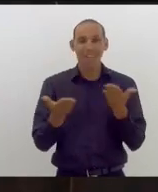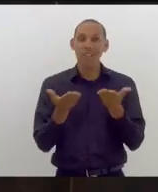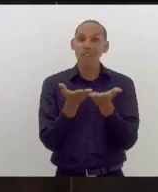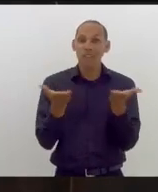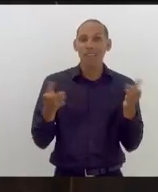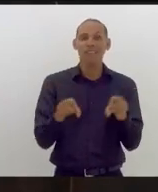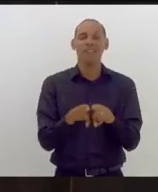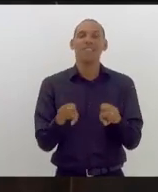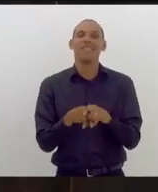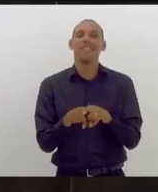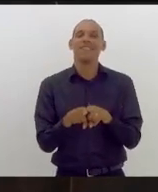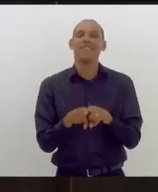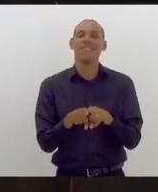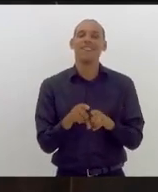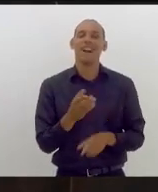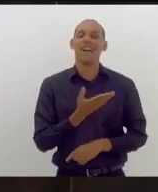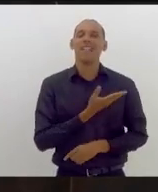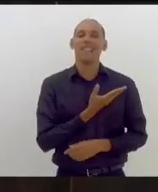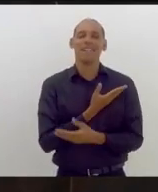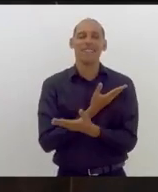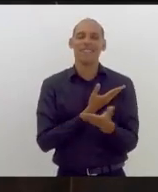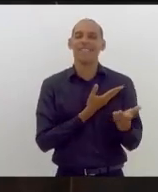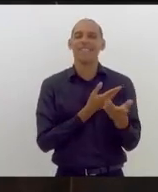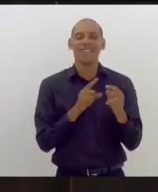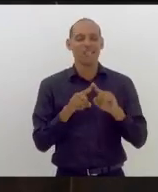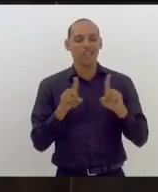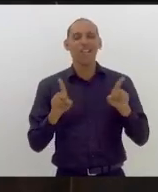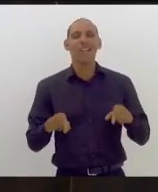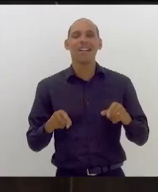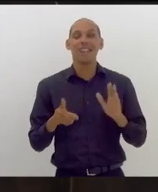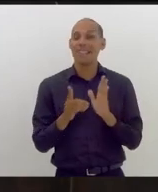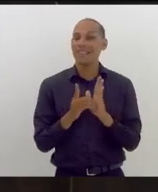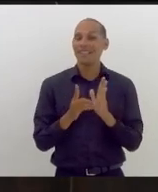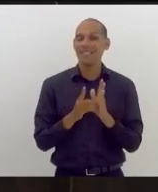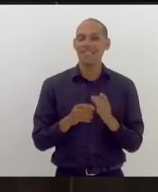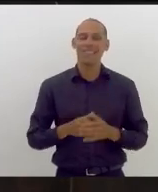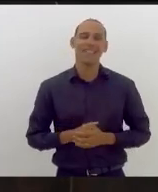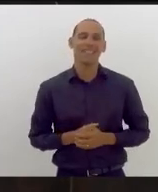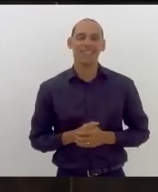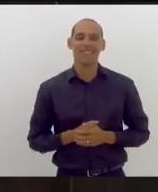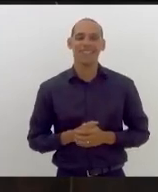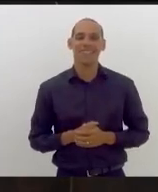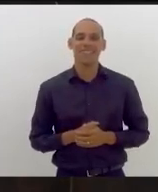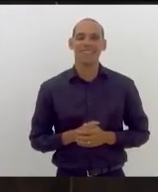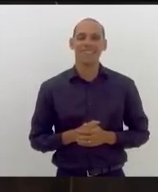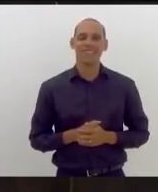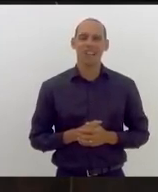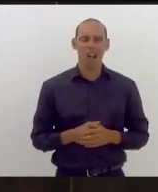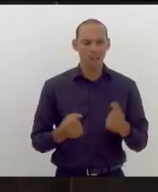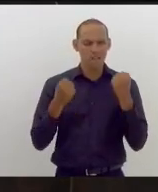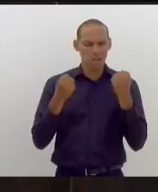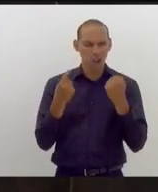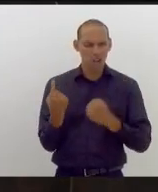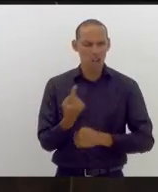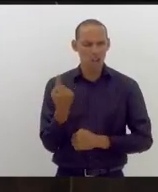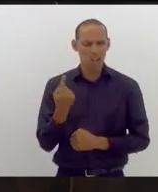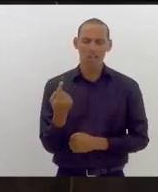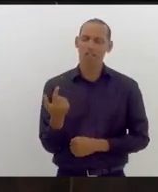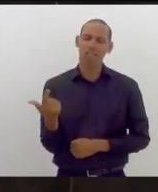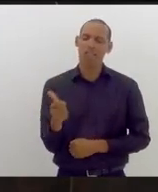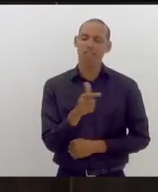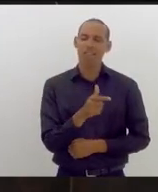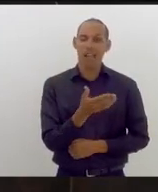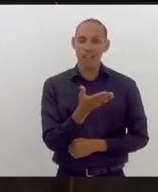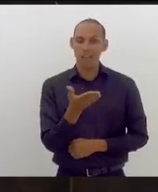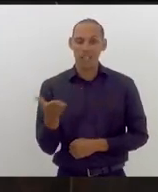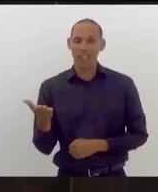vocês, queridos amigos, servidores do DETRAN, ninguém é forte sozinho. E